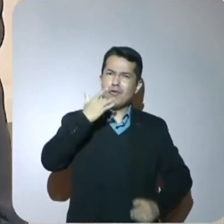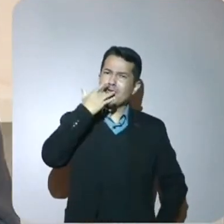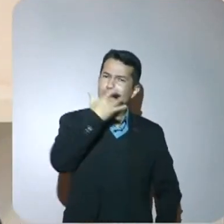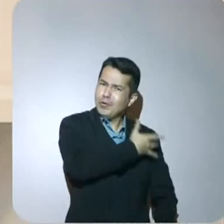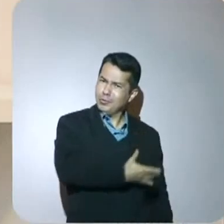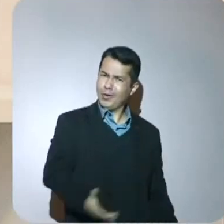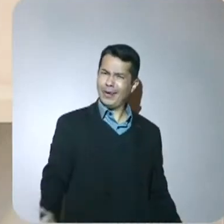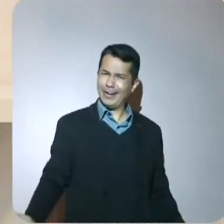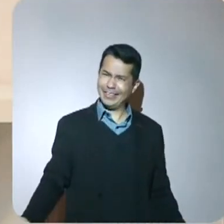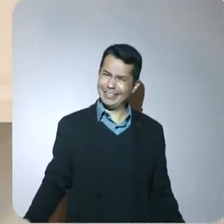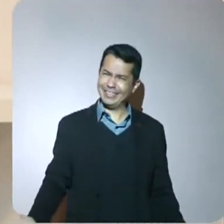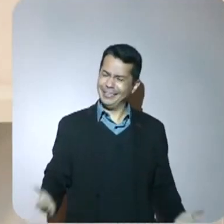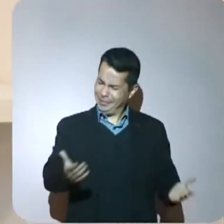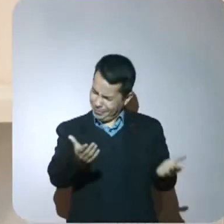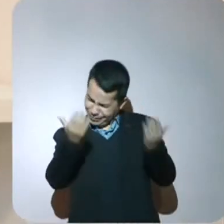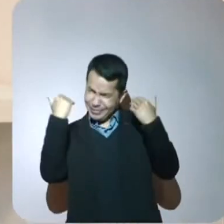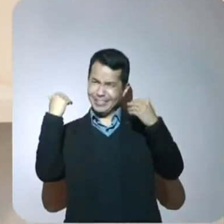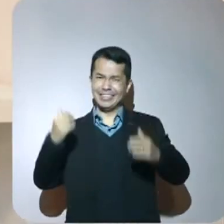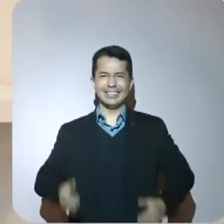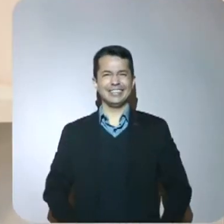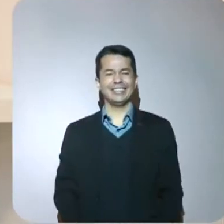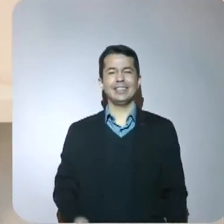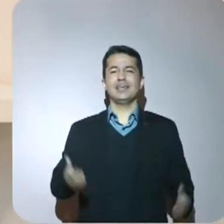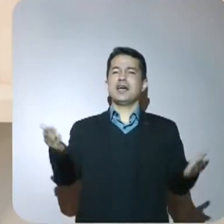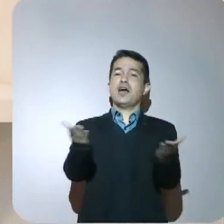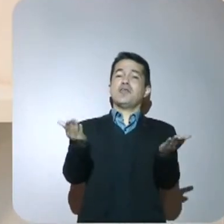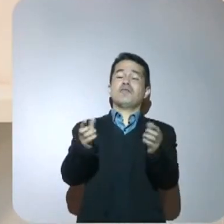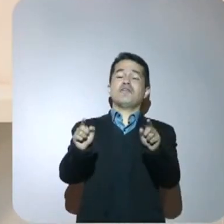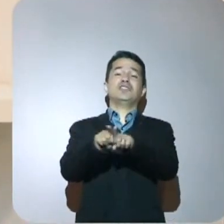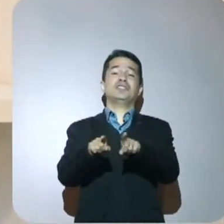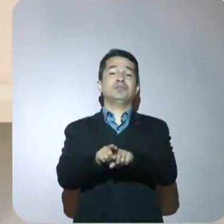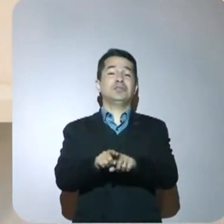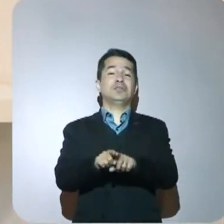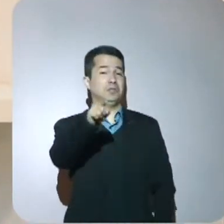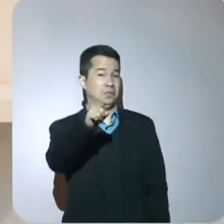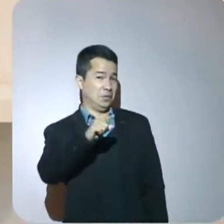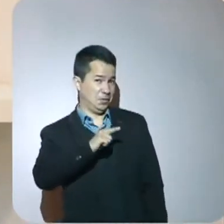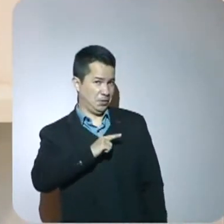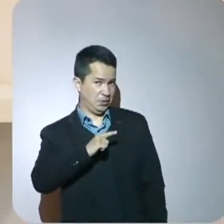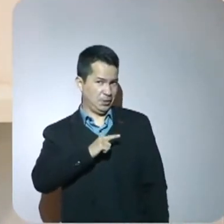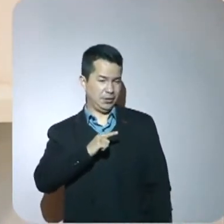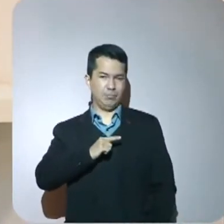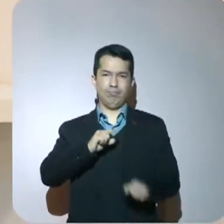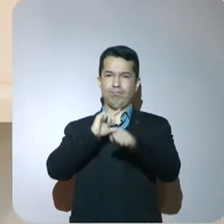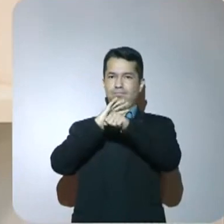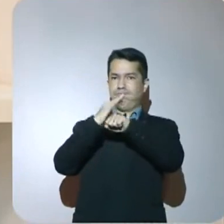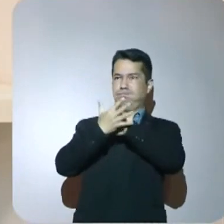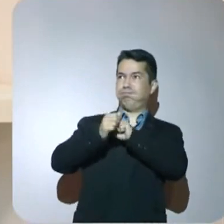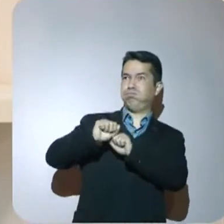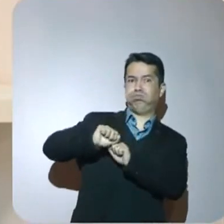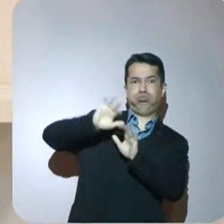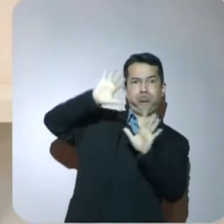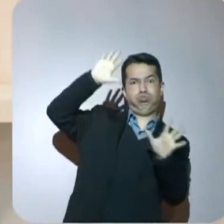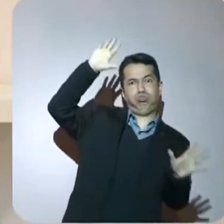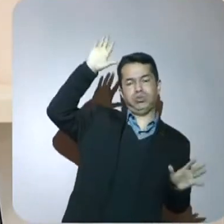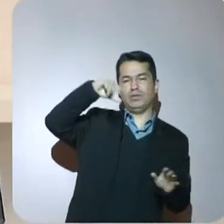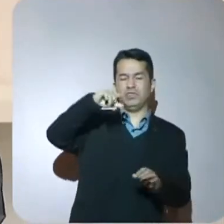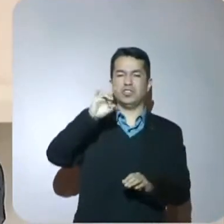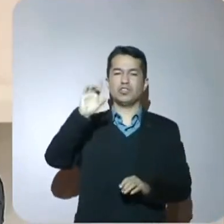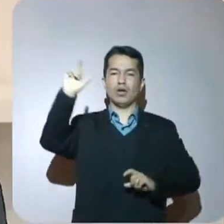de pandemia, que você fica às vezes assistindo maratonas aí de séries, por que você não gasta um pouquinho mais de